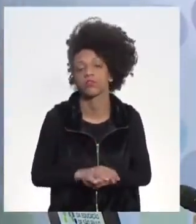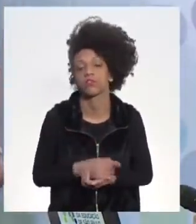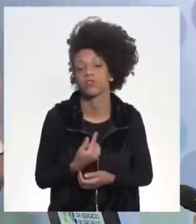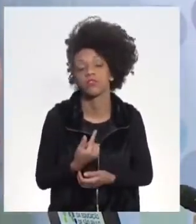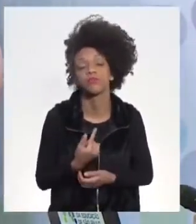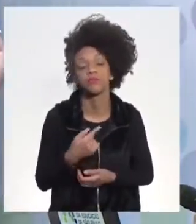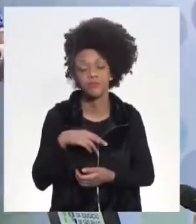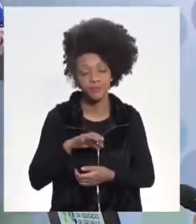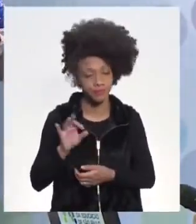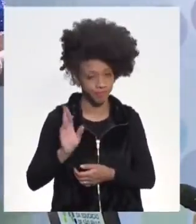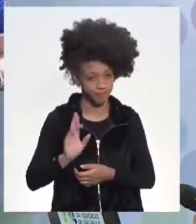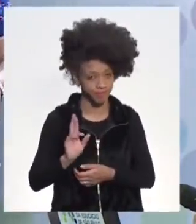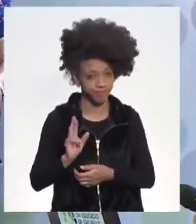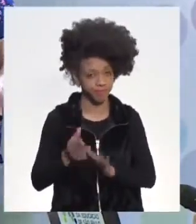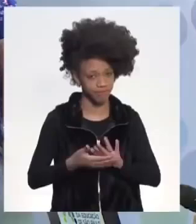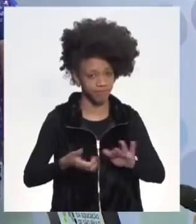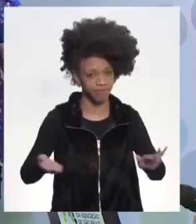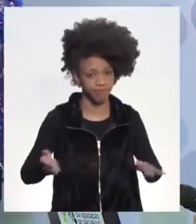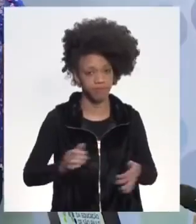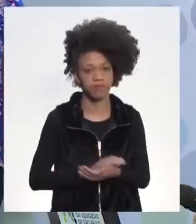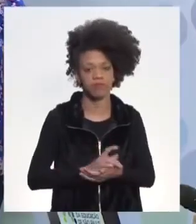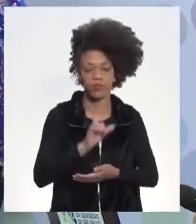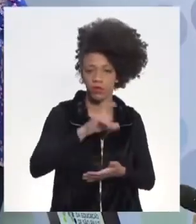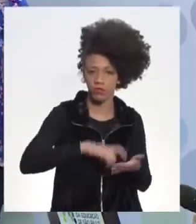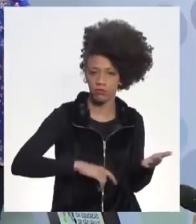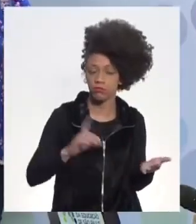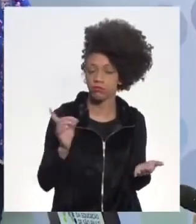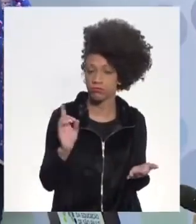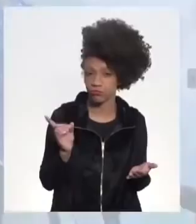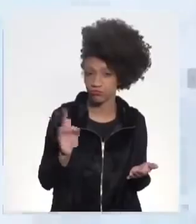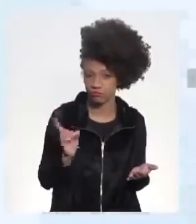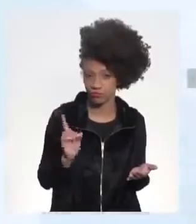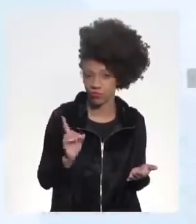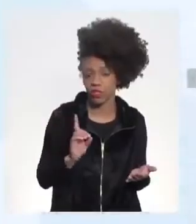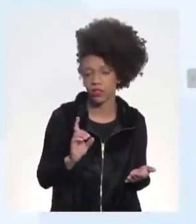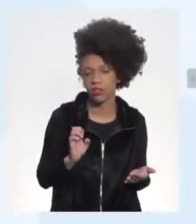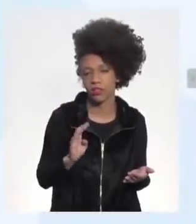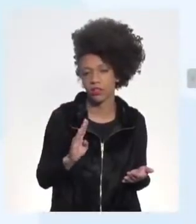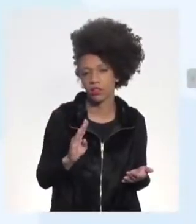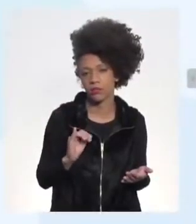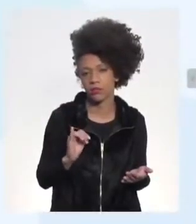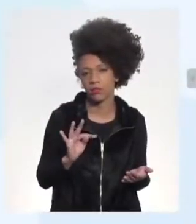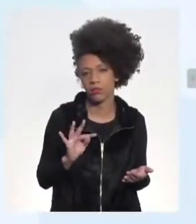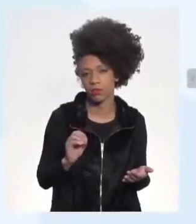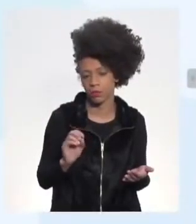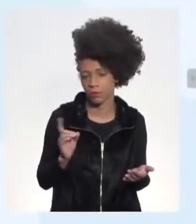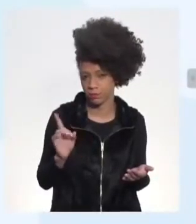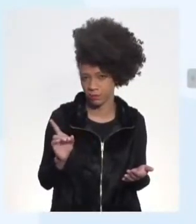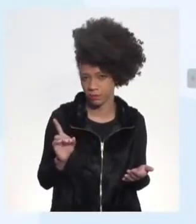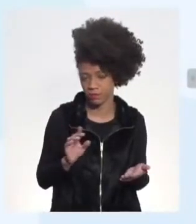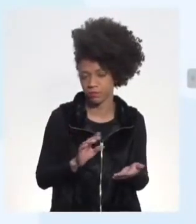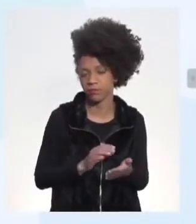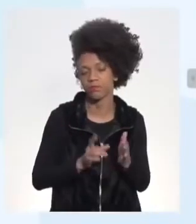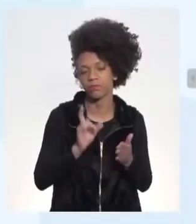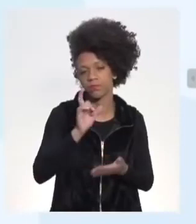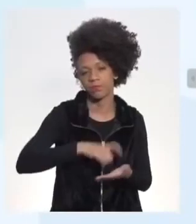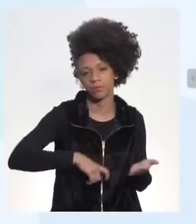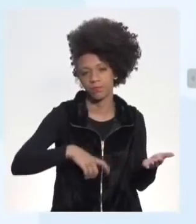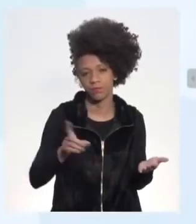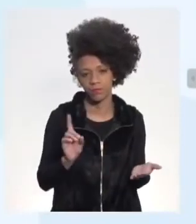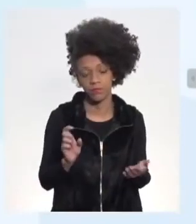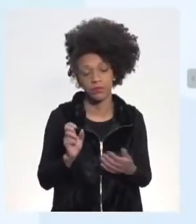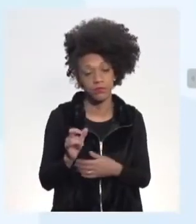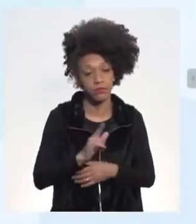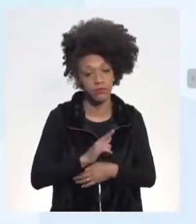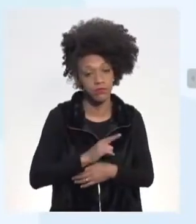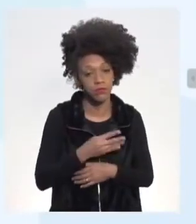débito, também aí vou deduzir um valor. Vou ter 4% de desconto. Se eu tenho 4%